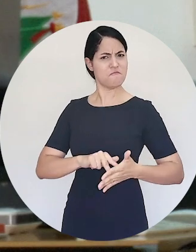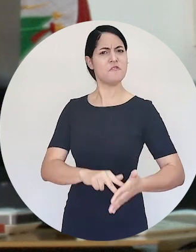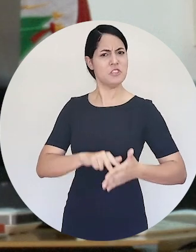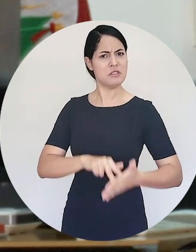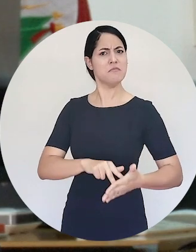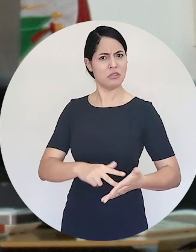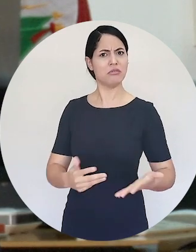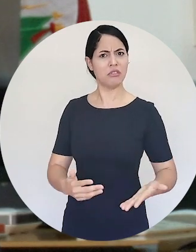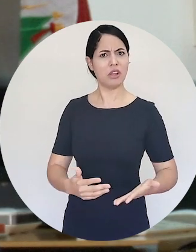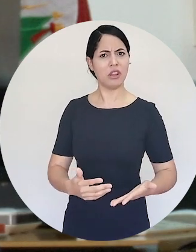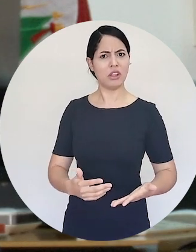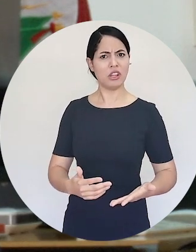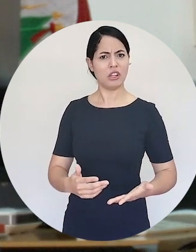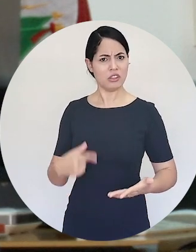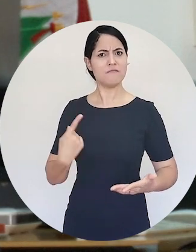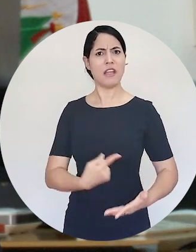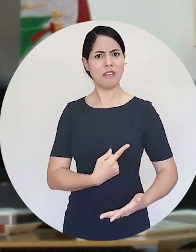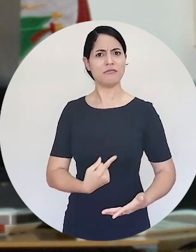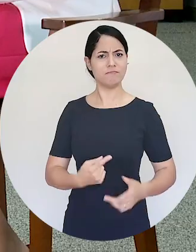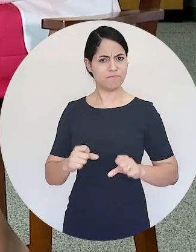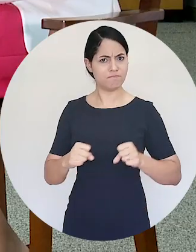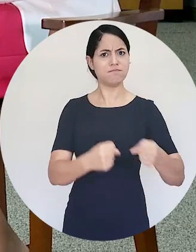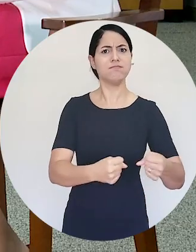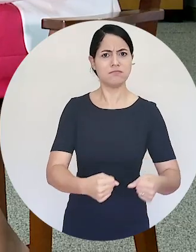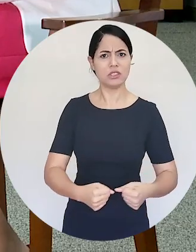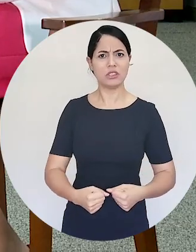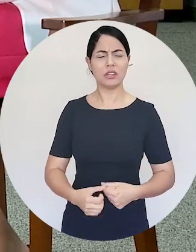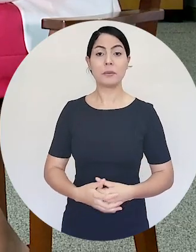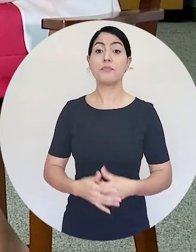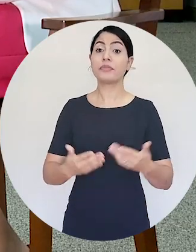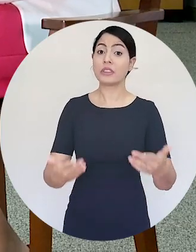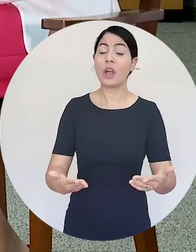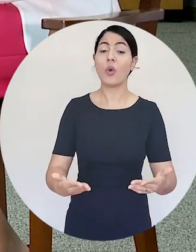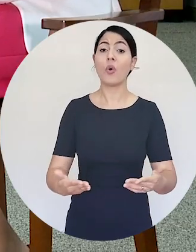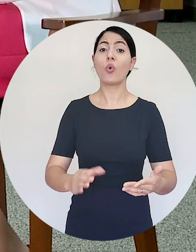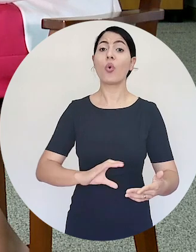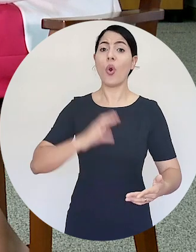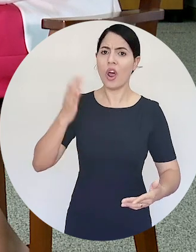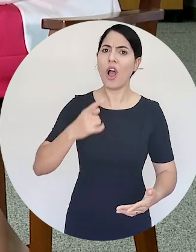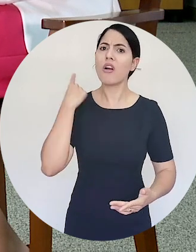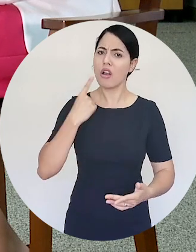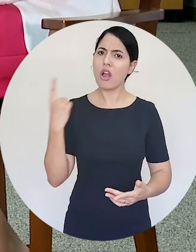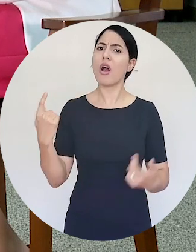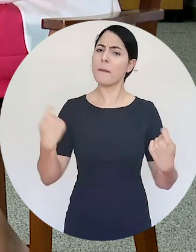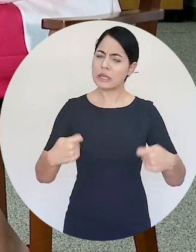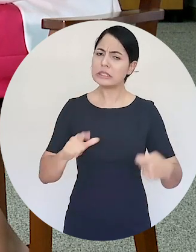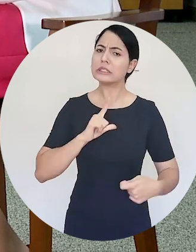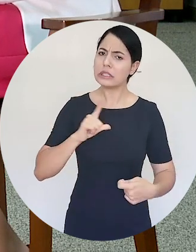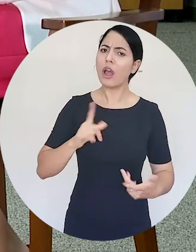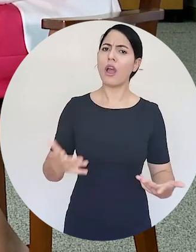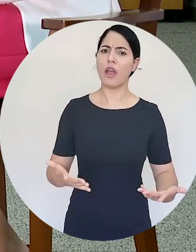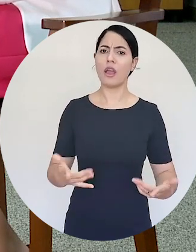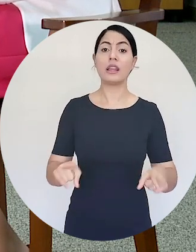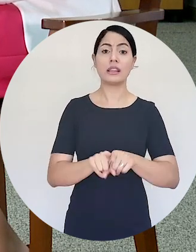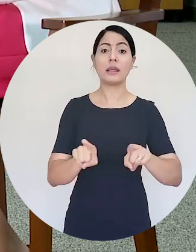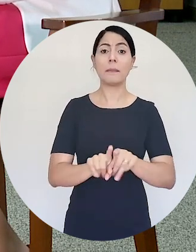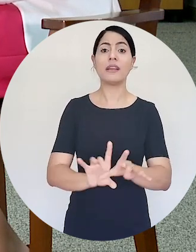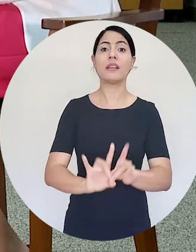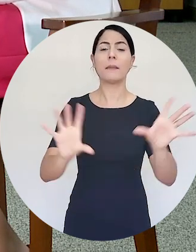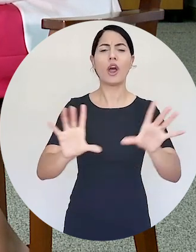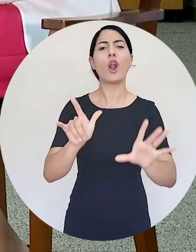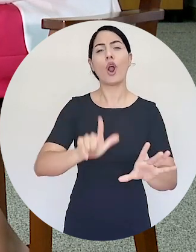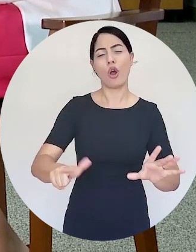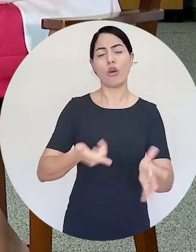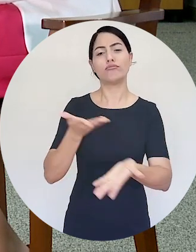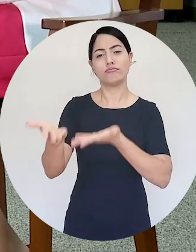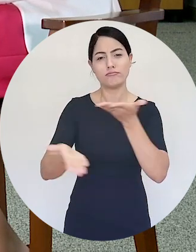autoritarismo. Então, eu acho que é um modelo do que deve ser feito. Advogado tem que ter coragem, advogado tem que ter